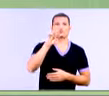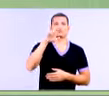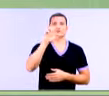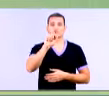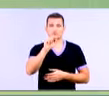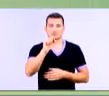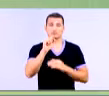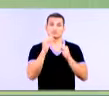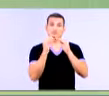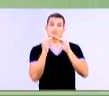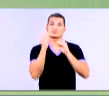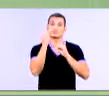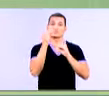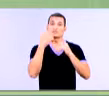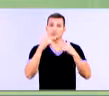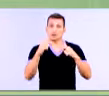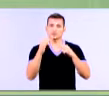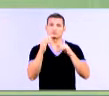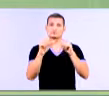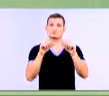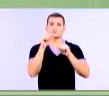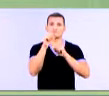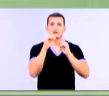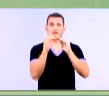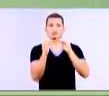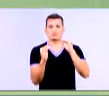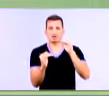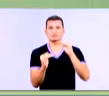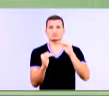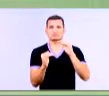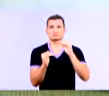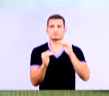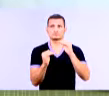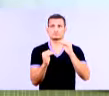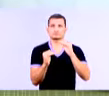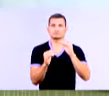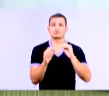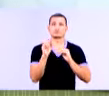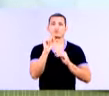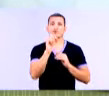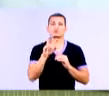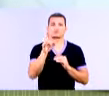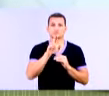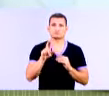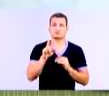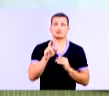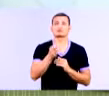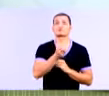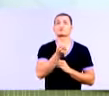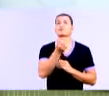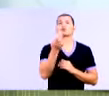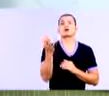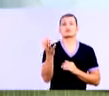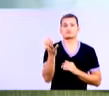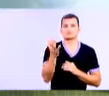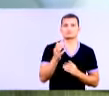para linguagem de baixo nível. E aí o que a gente vai utilizar desses aqui? Os exemplos que a gente colocou na internet